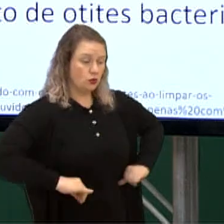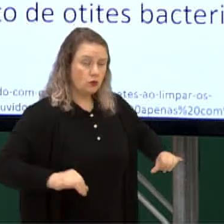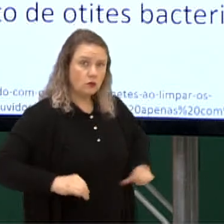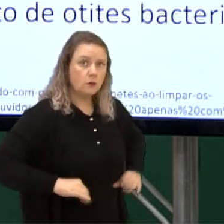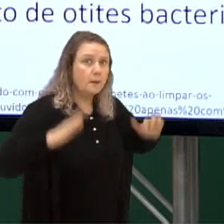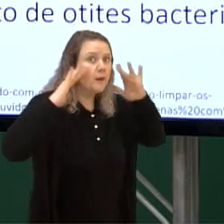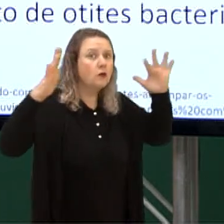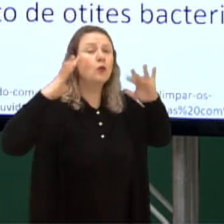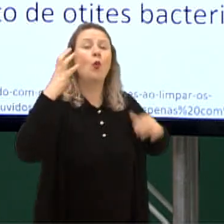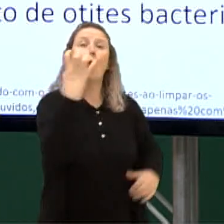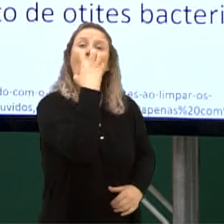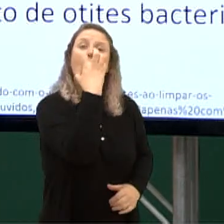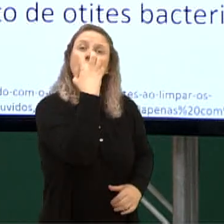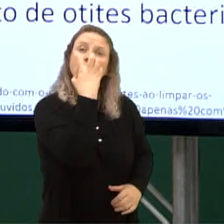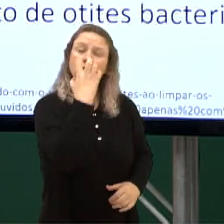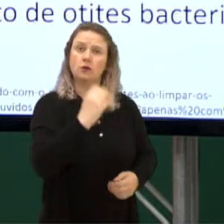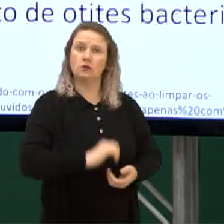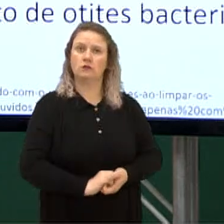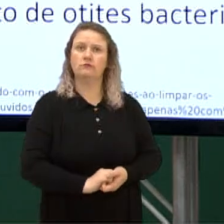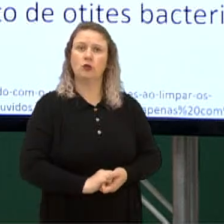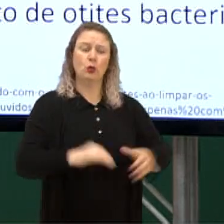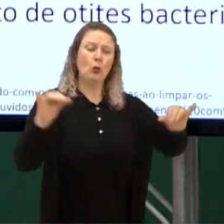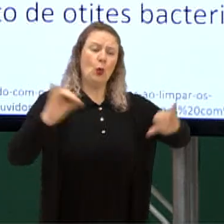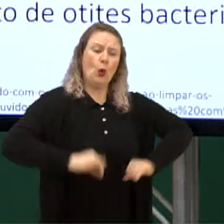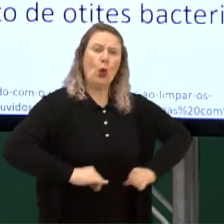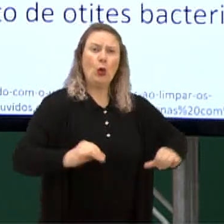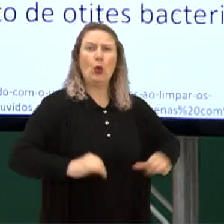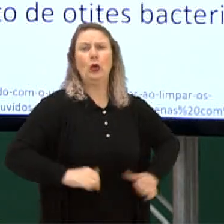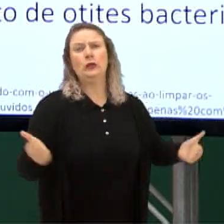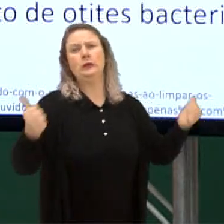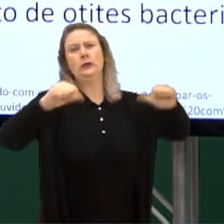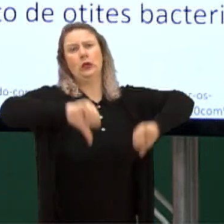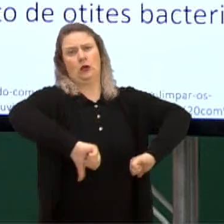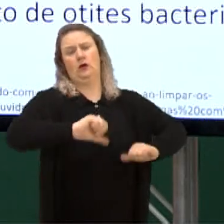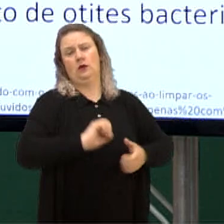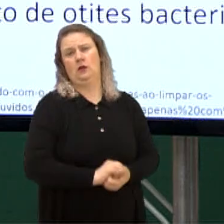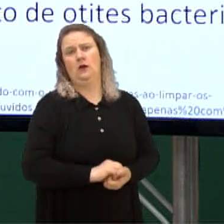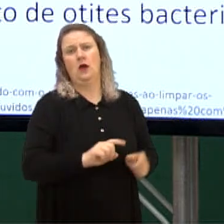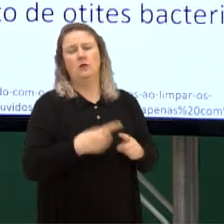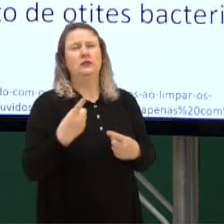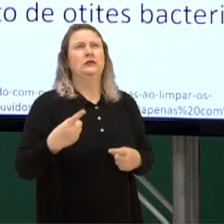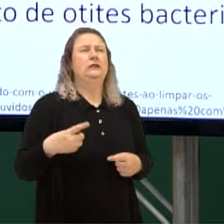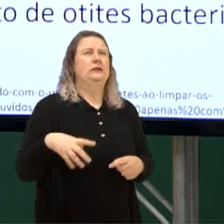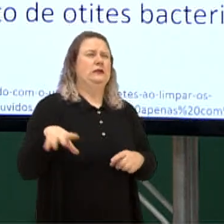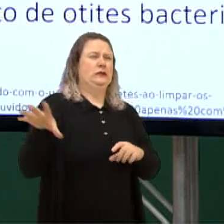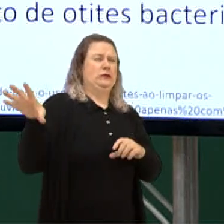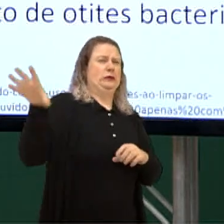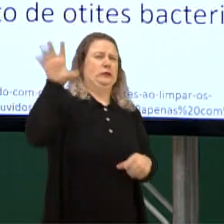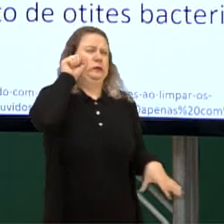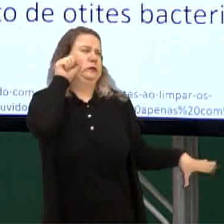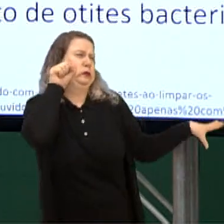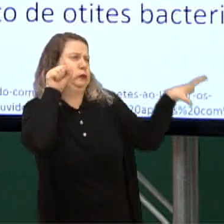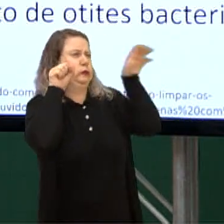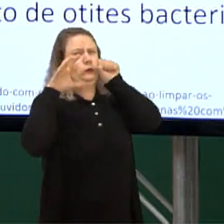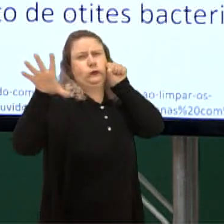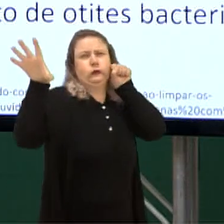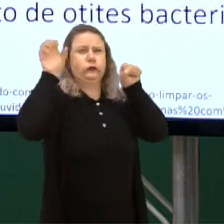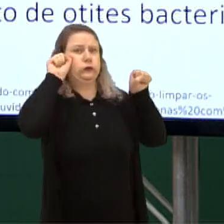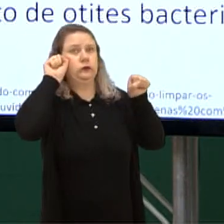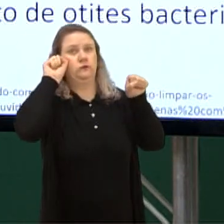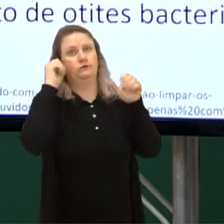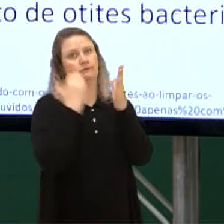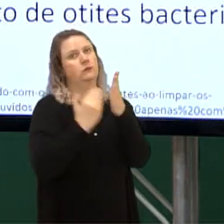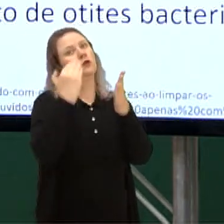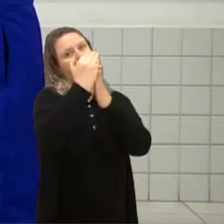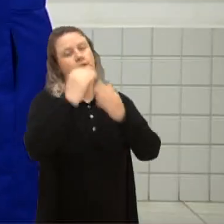a estrutura da audição mais, não é que é mais sensível, mas ela captura os sons em outras